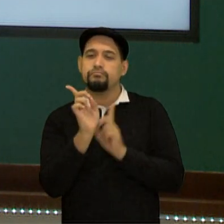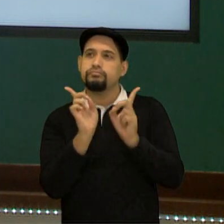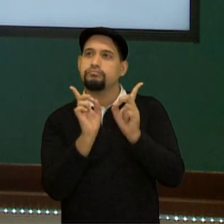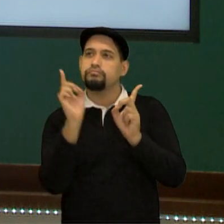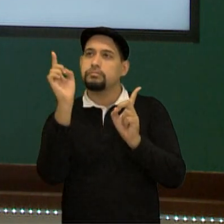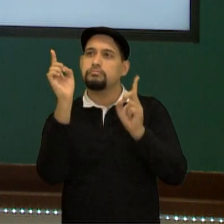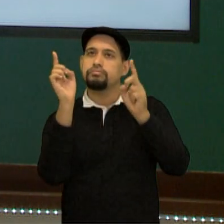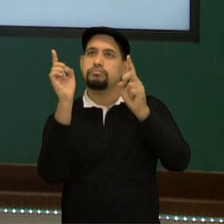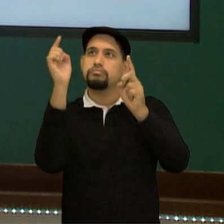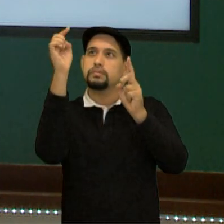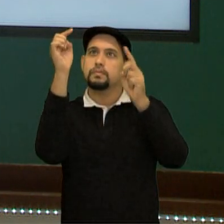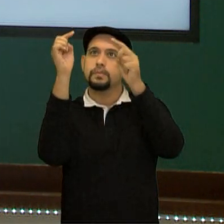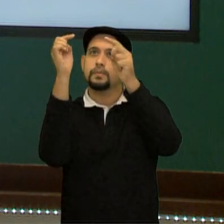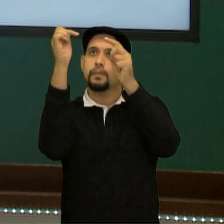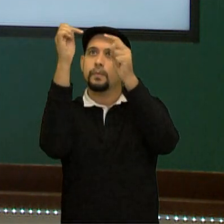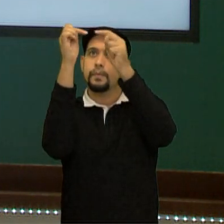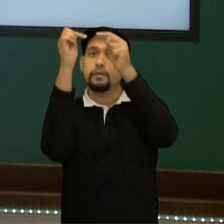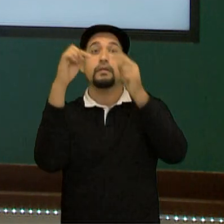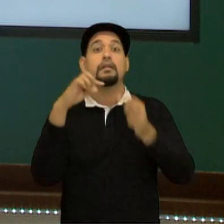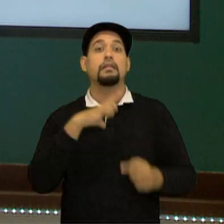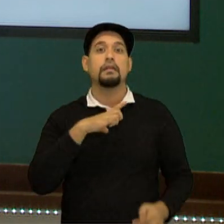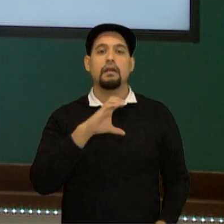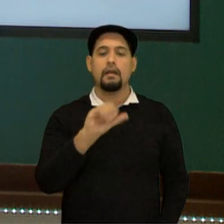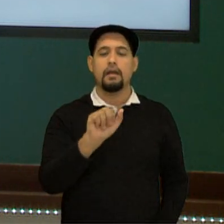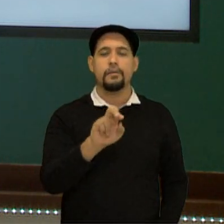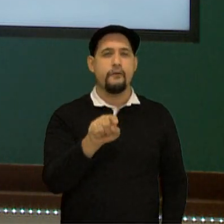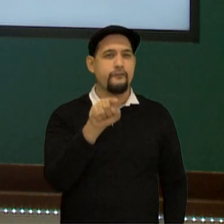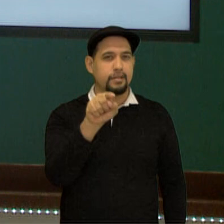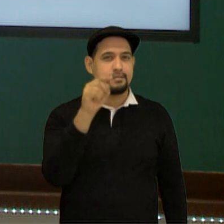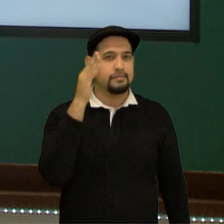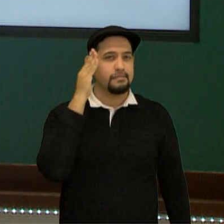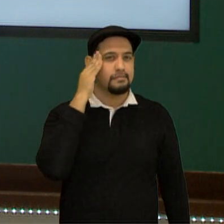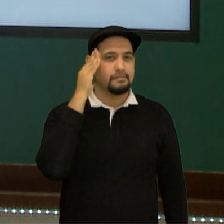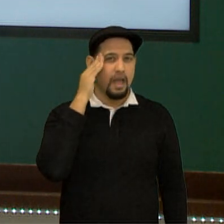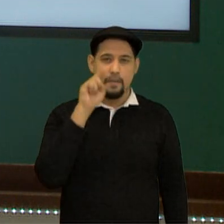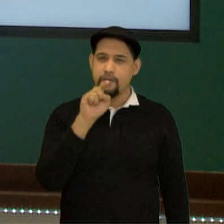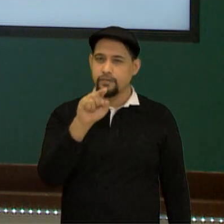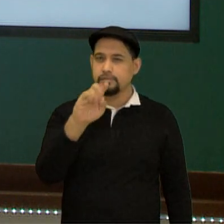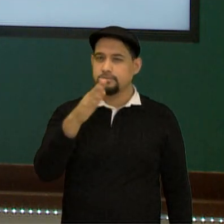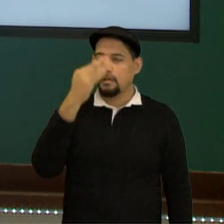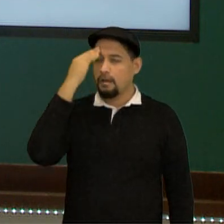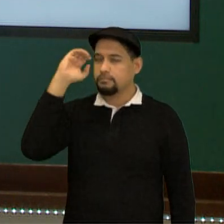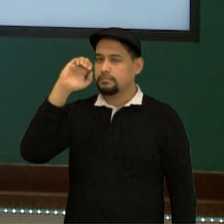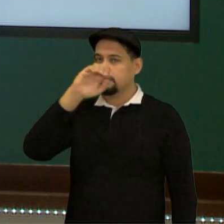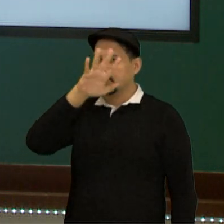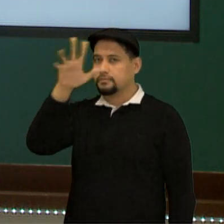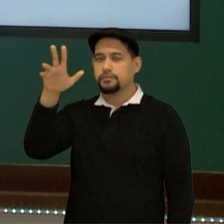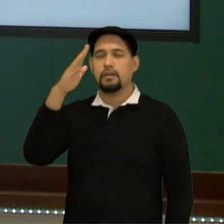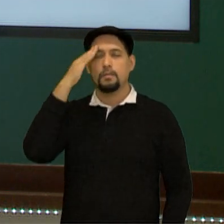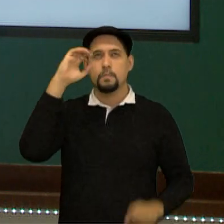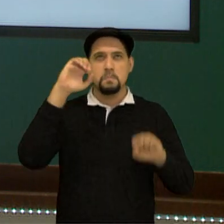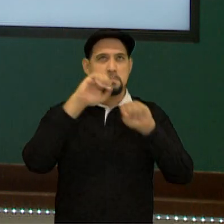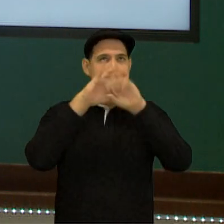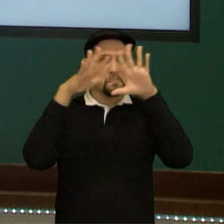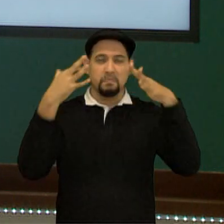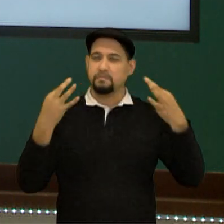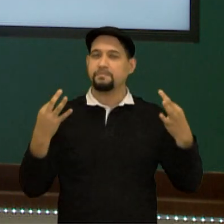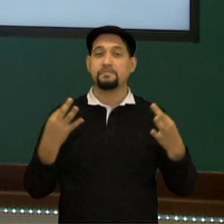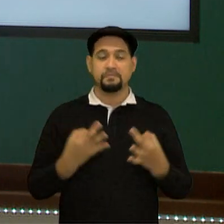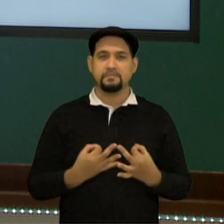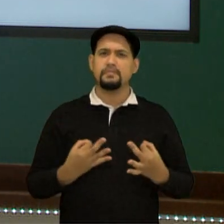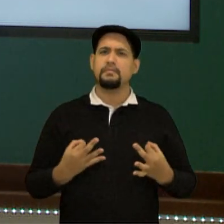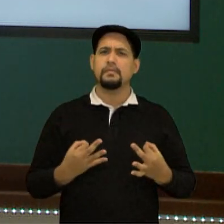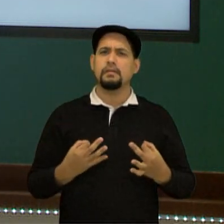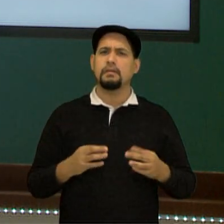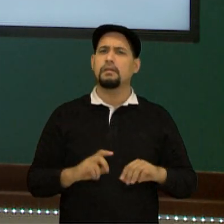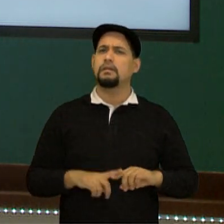um carbono que você sabe e você entendeu e você compreendeu. Agora, eu